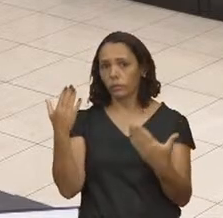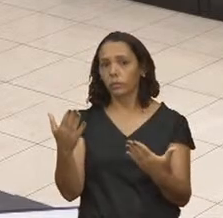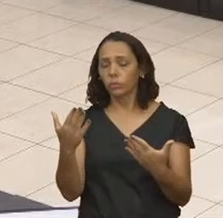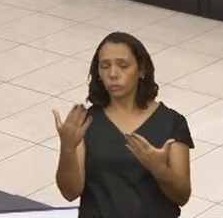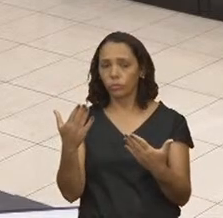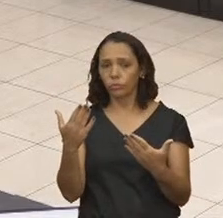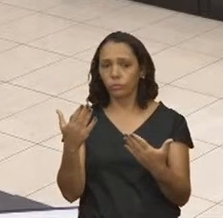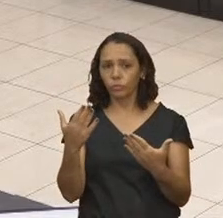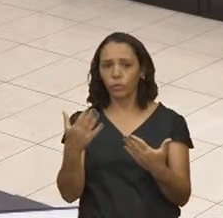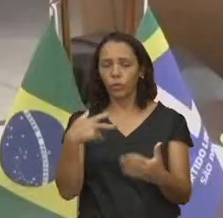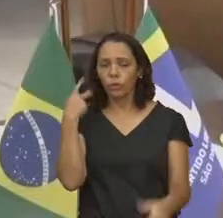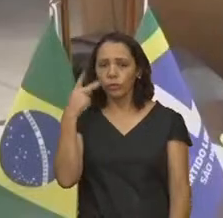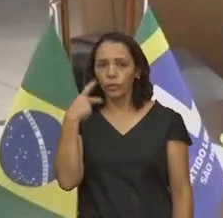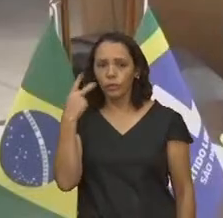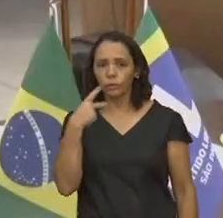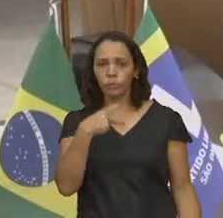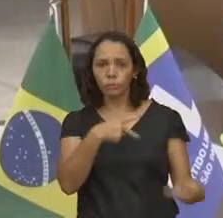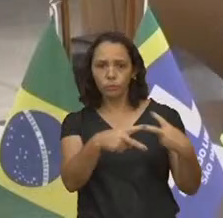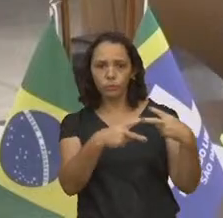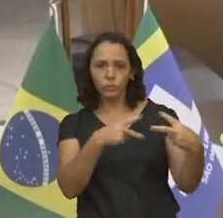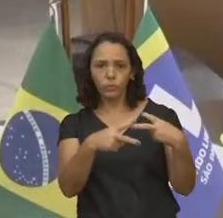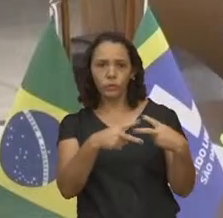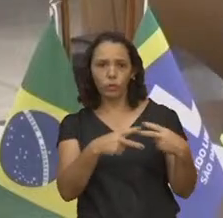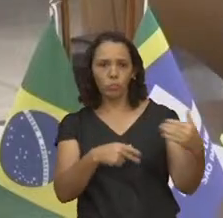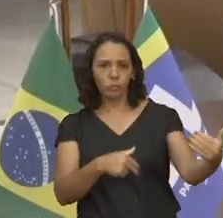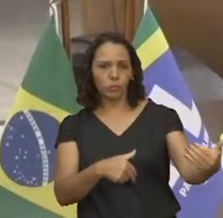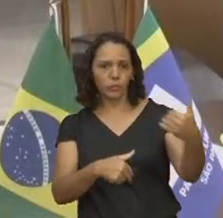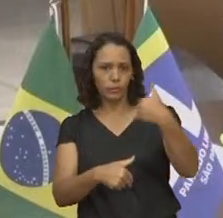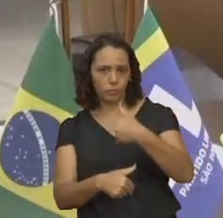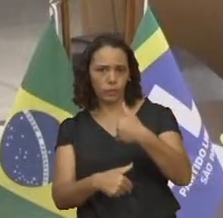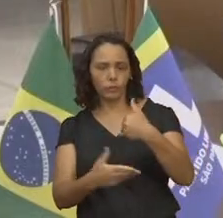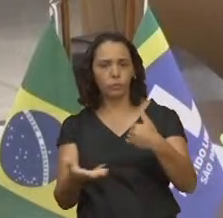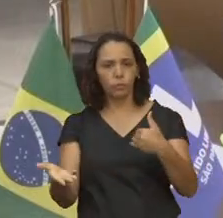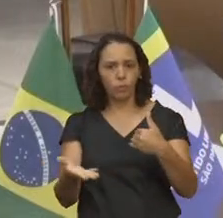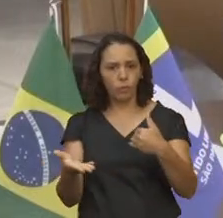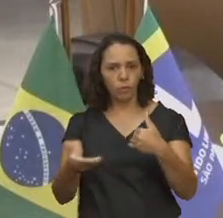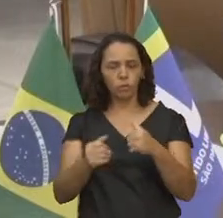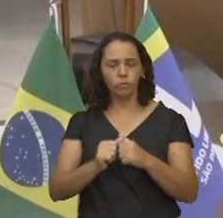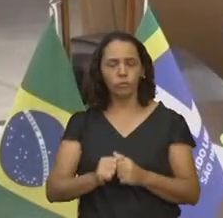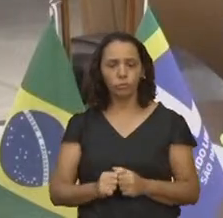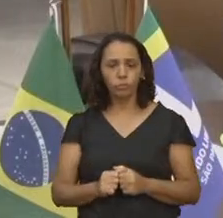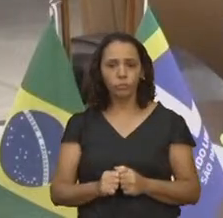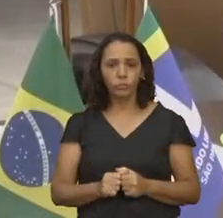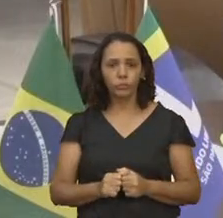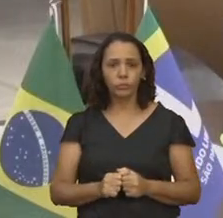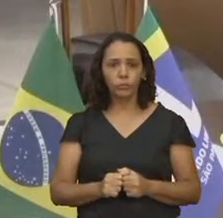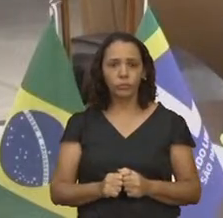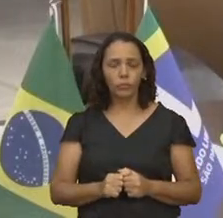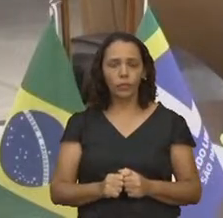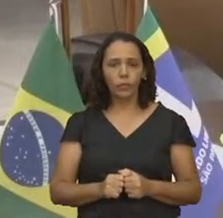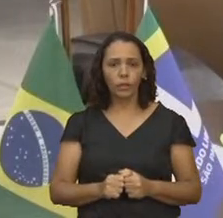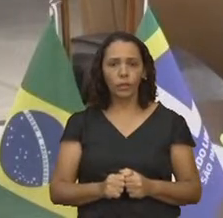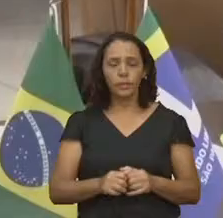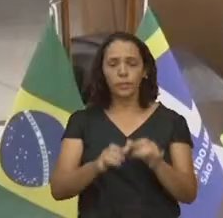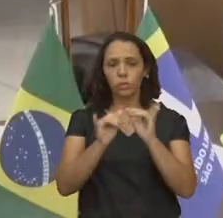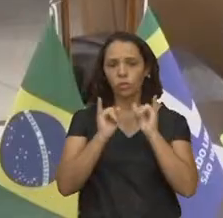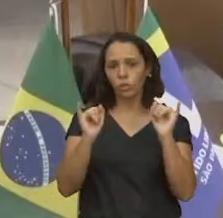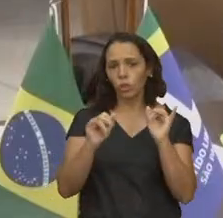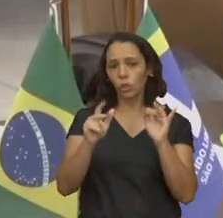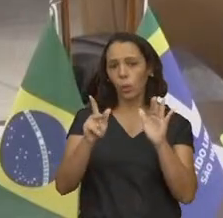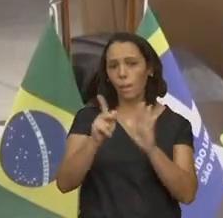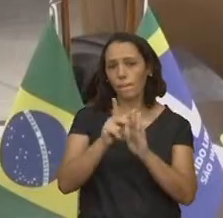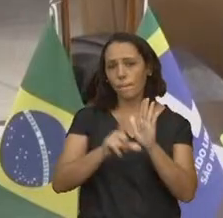o vereador de São José dos Campos, que está aqui hoje na Câmara Municipal da cidade de Jacareí, e dizer que o projeto